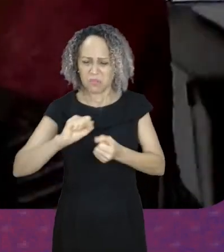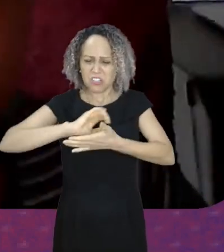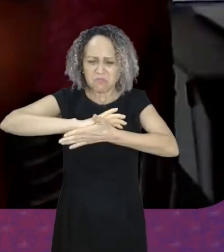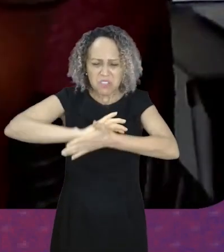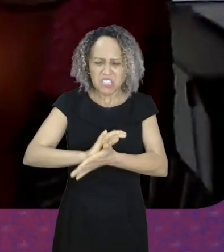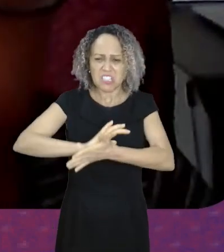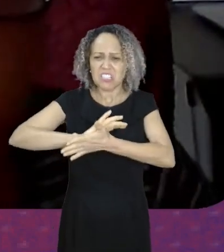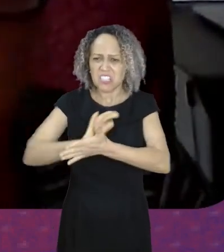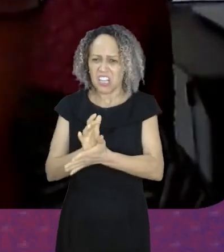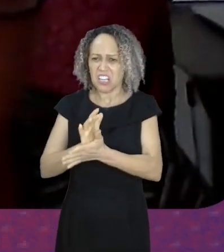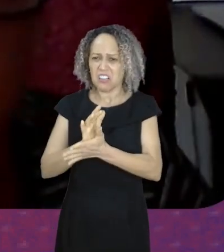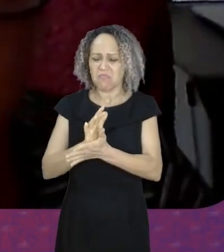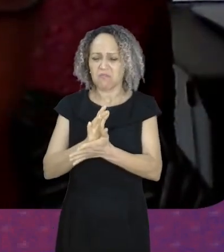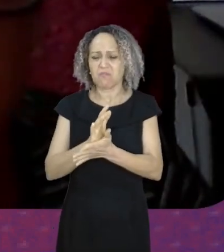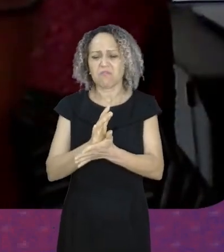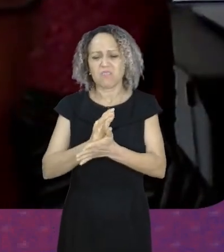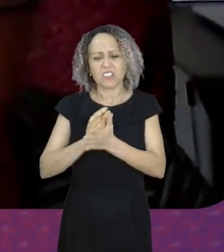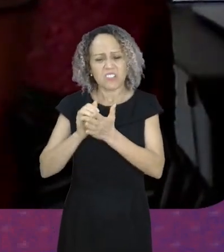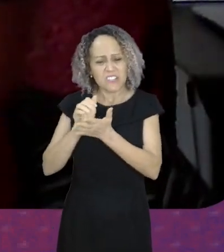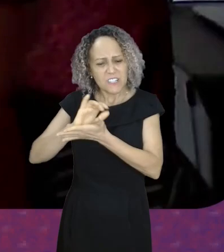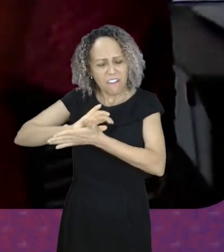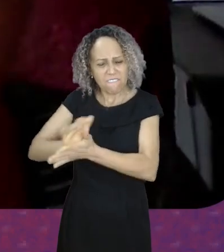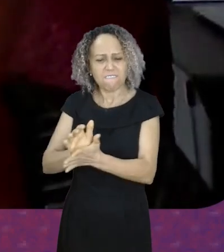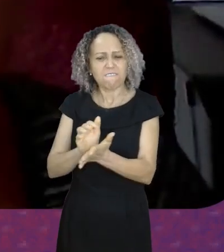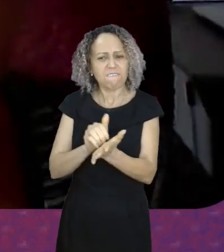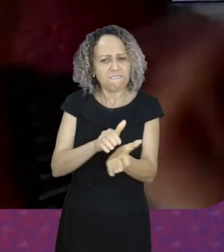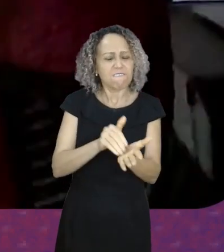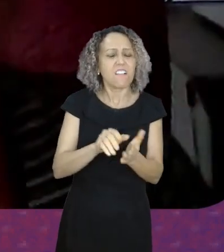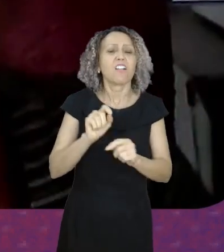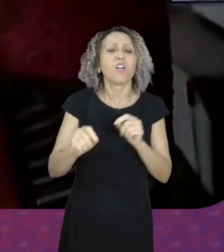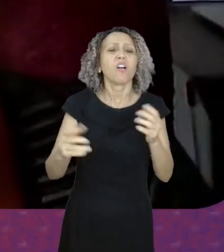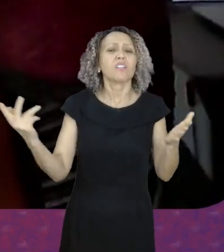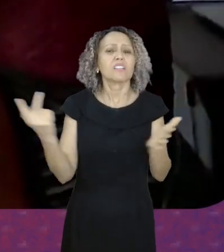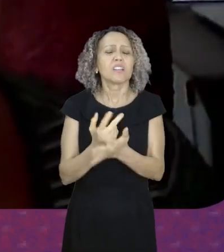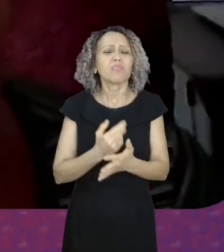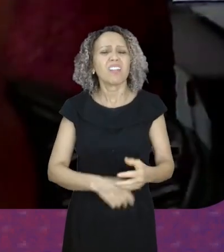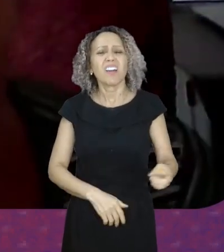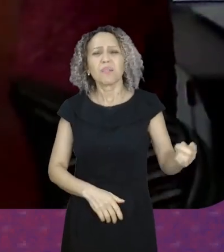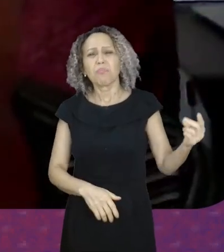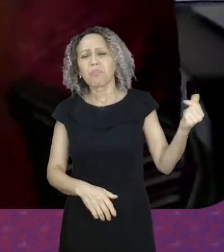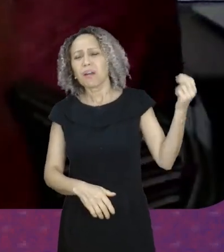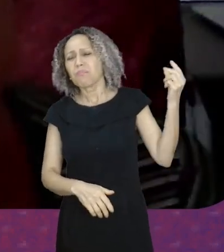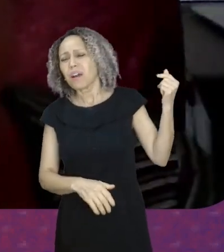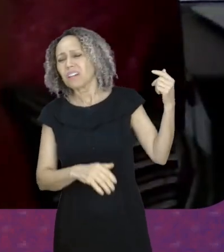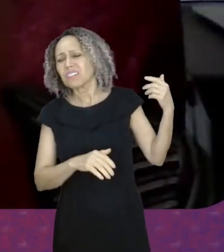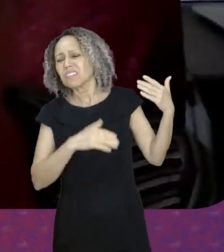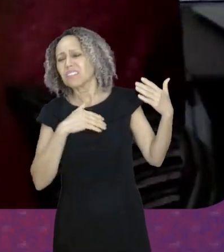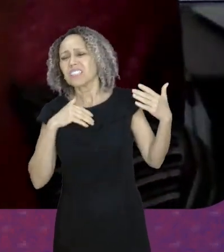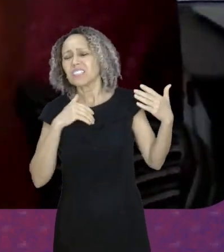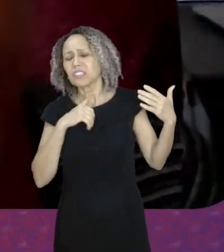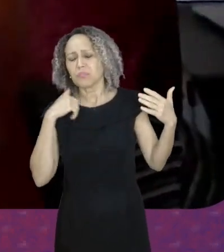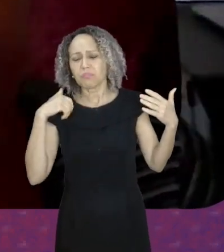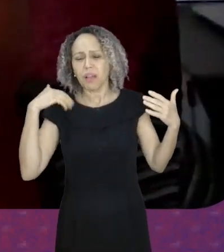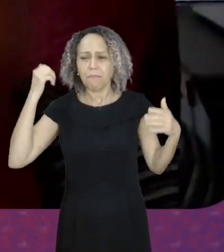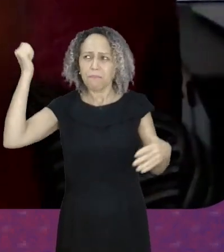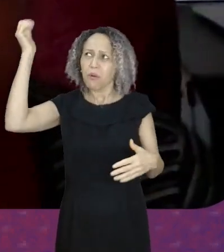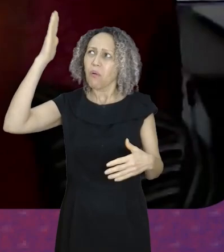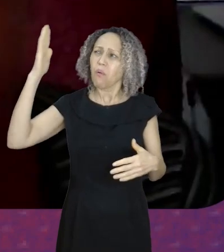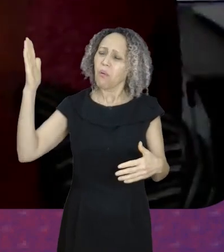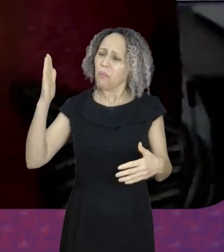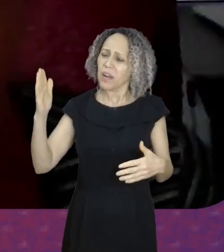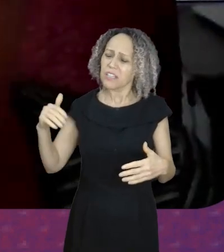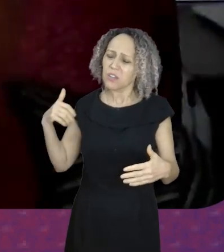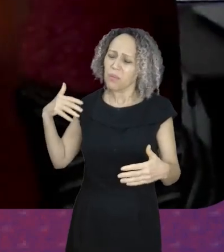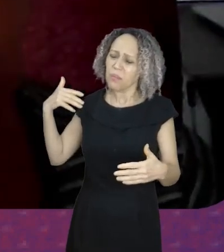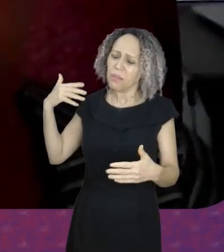desde a descoberta do Brasil. E os governos têm obrigação de atender mais